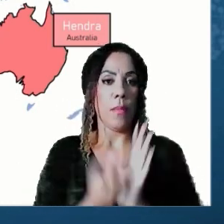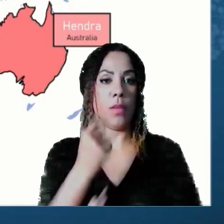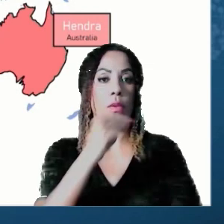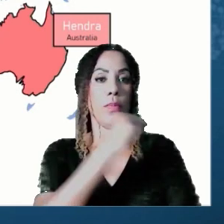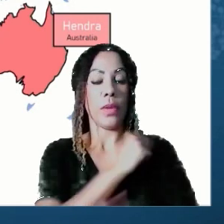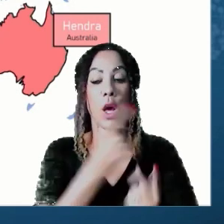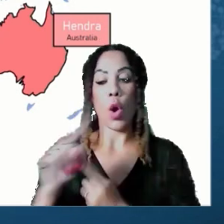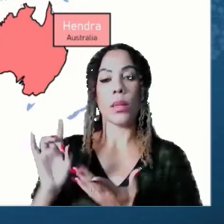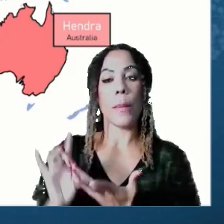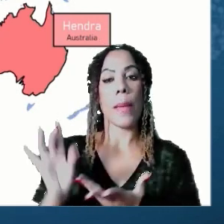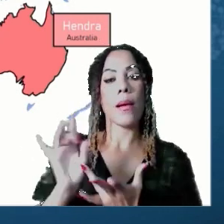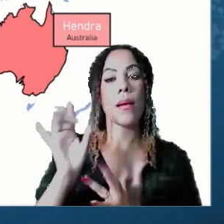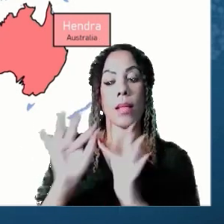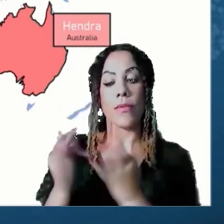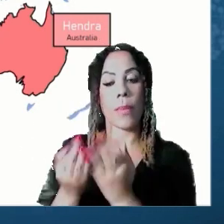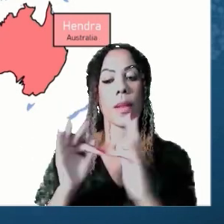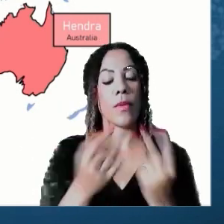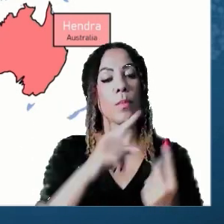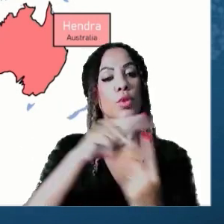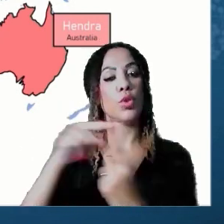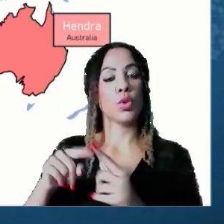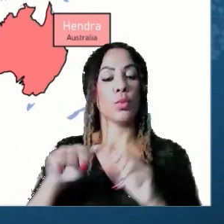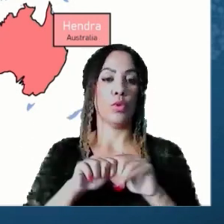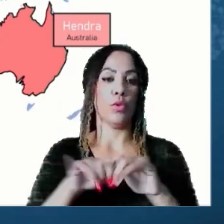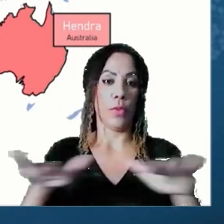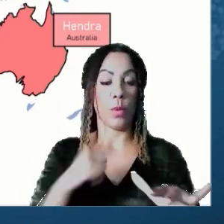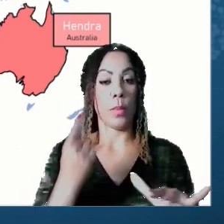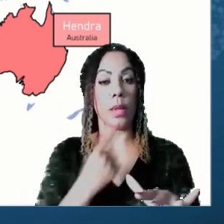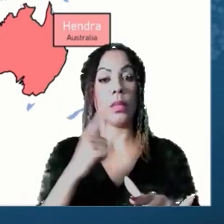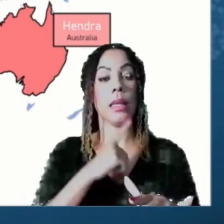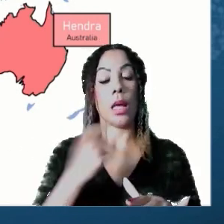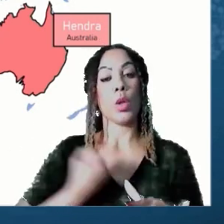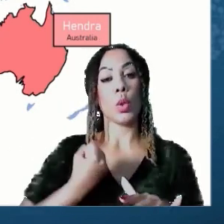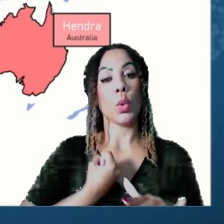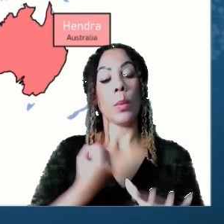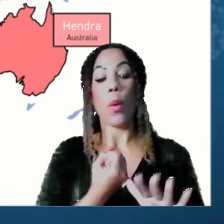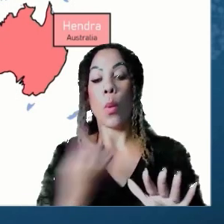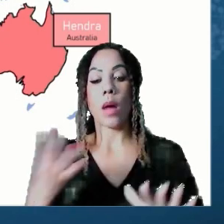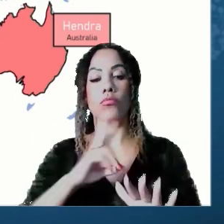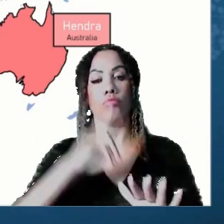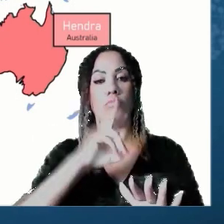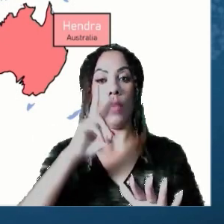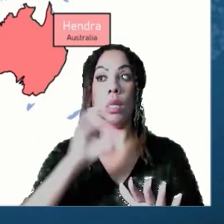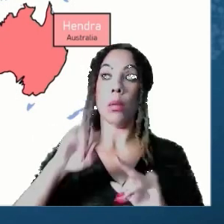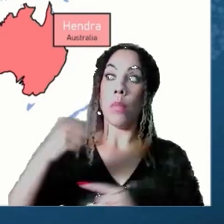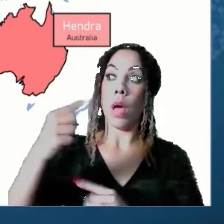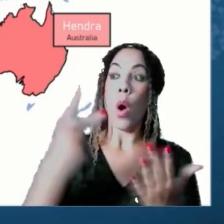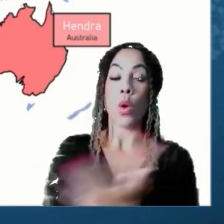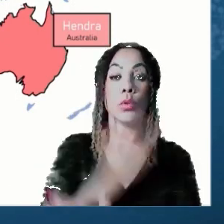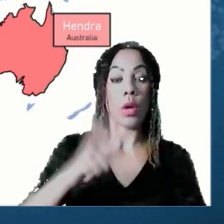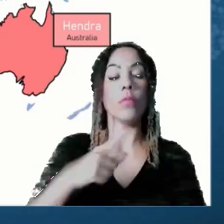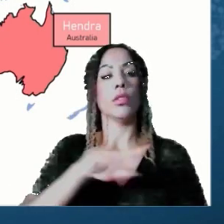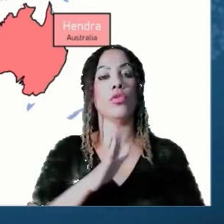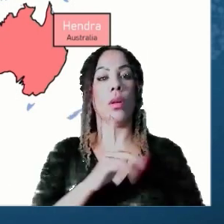contra cada uma dessas famílias de vírus. Não é que nós tenhamos um número suficiente de vacinas quando houver um próximo surto, mas